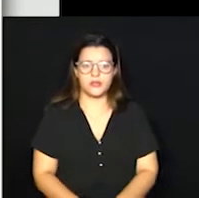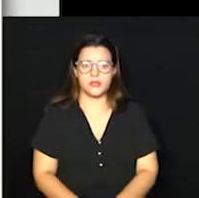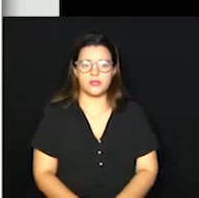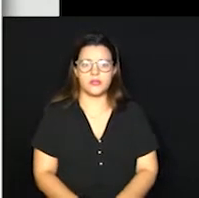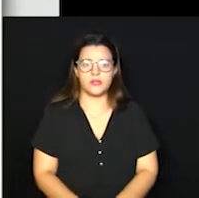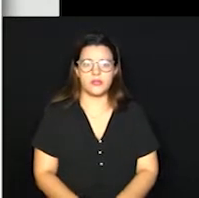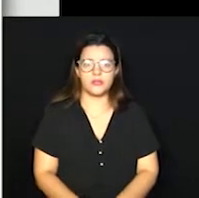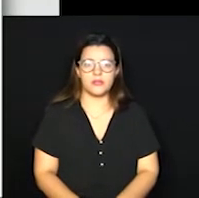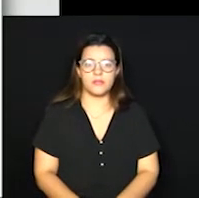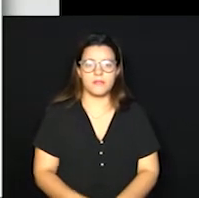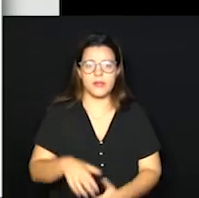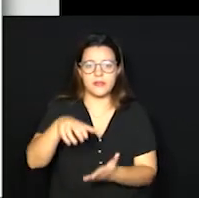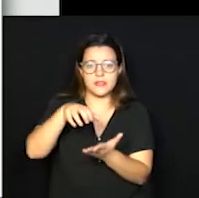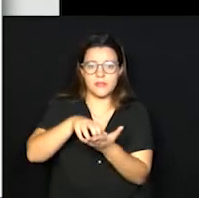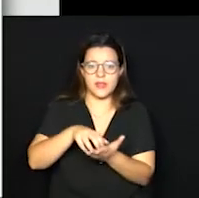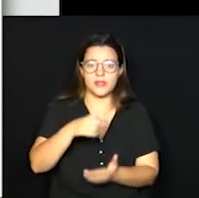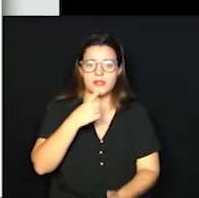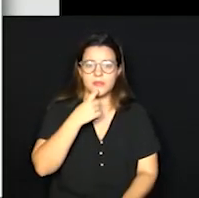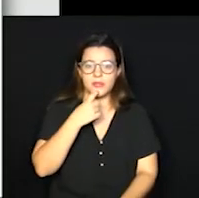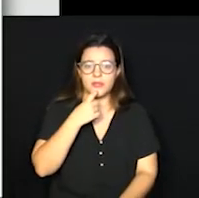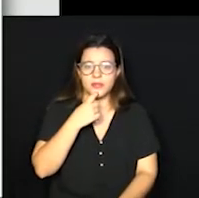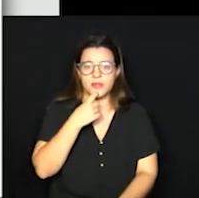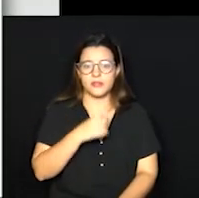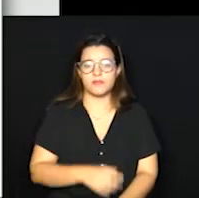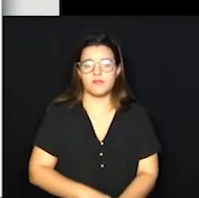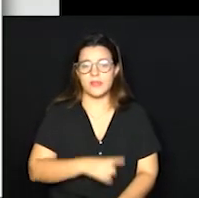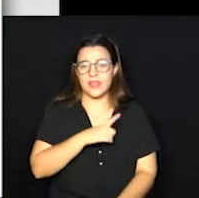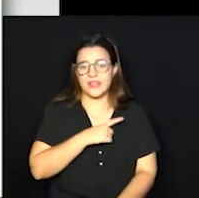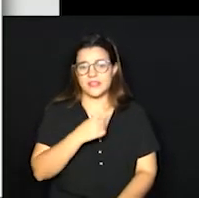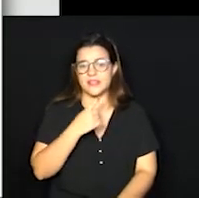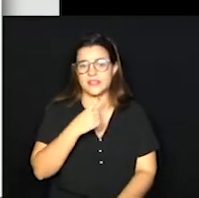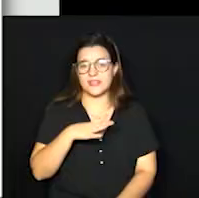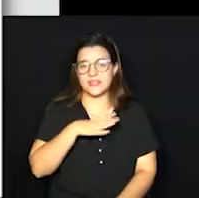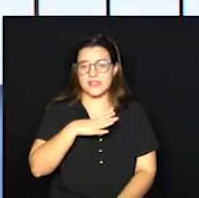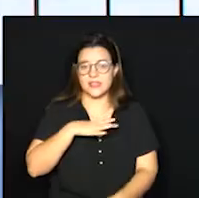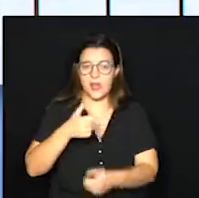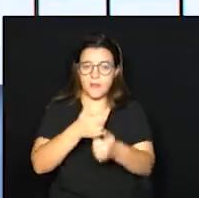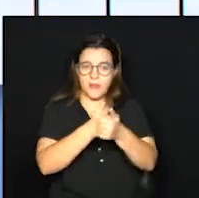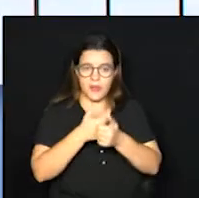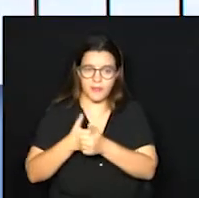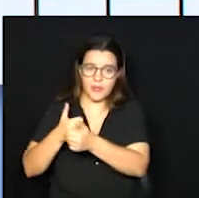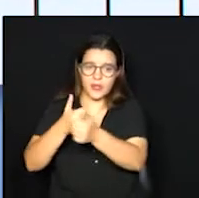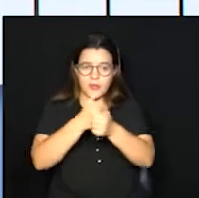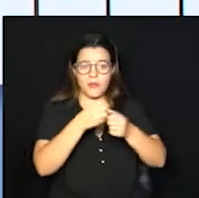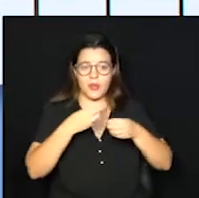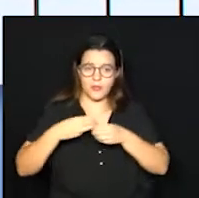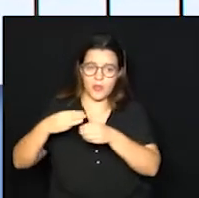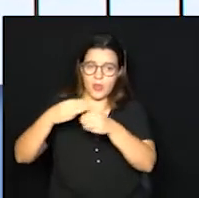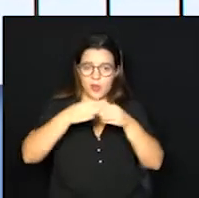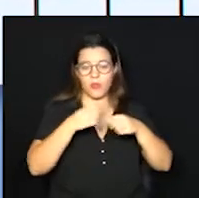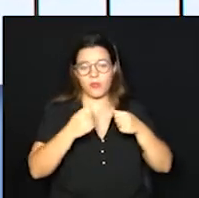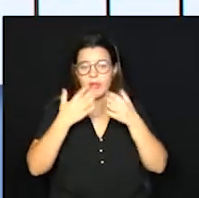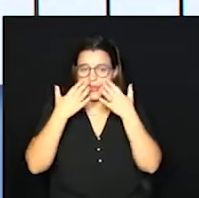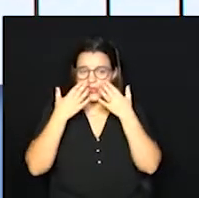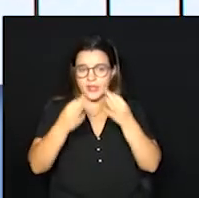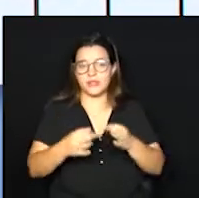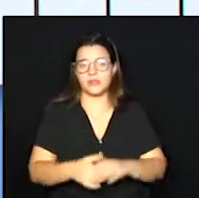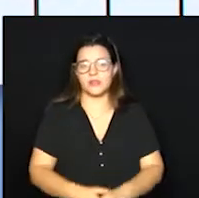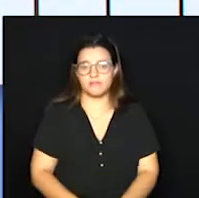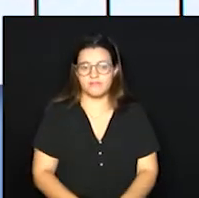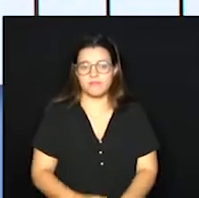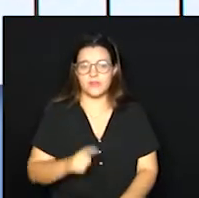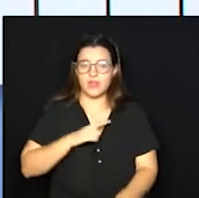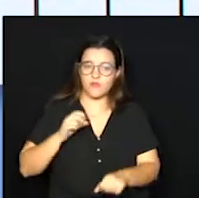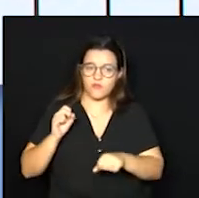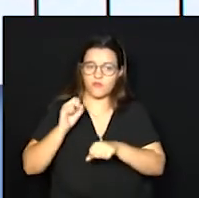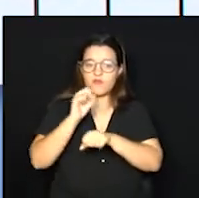CEPAT Campinas, gente, mas quem mora também em algumas cidades da região metropolitana pode ficar atento, porque algumas vagas